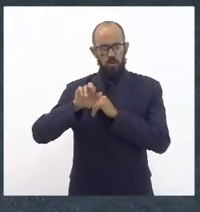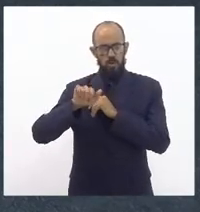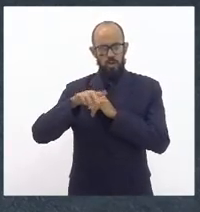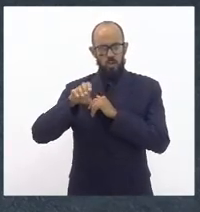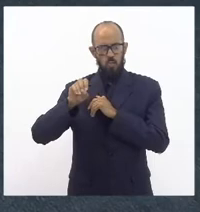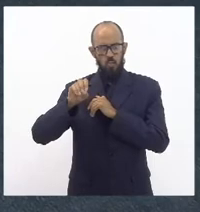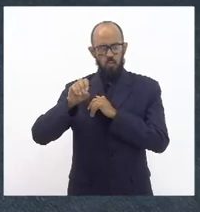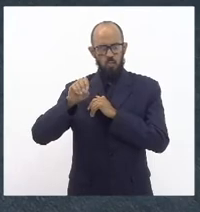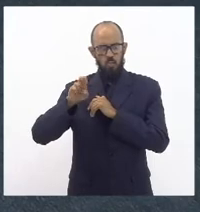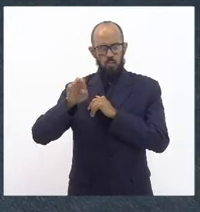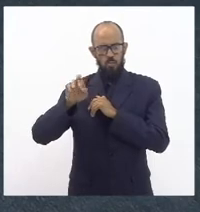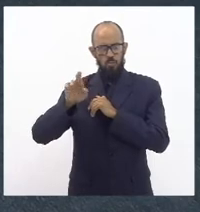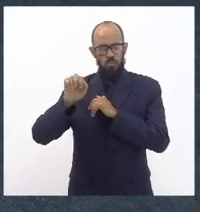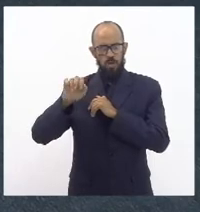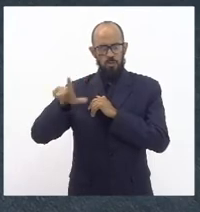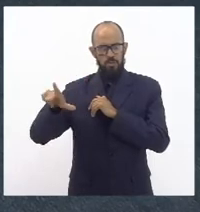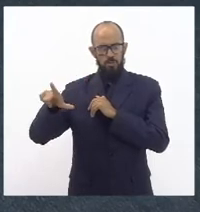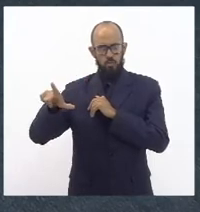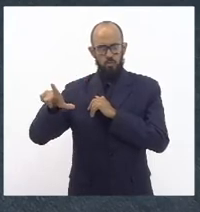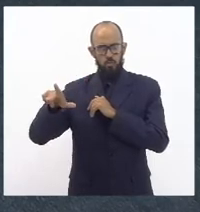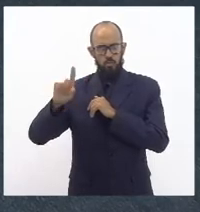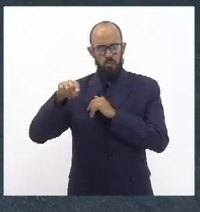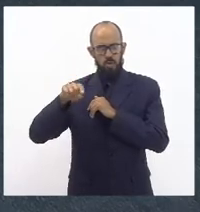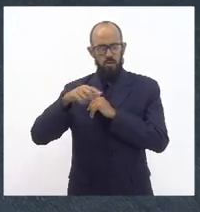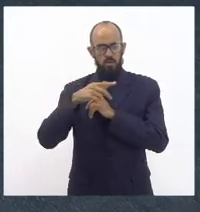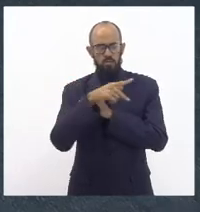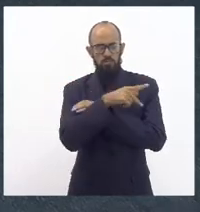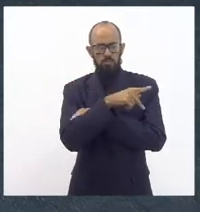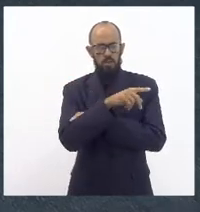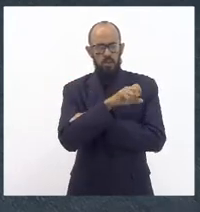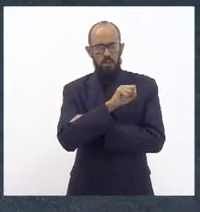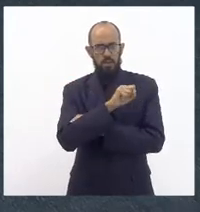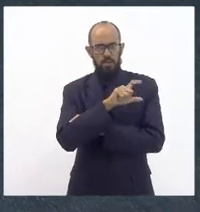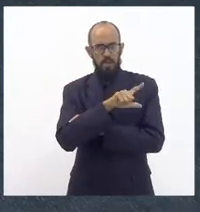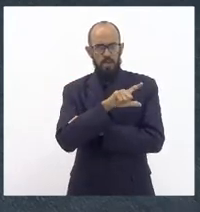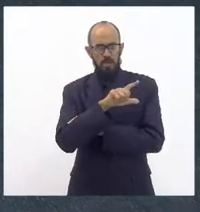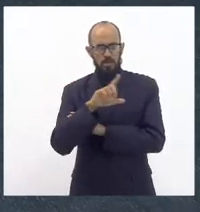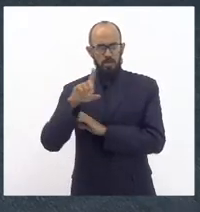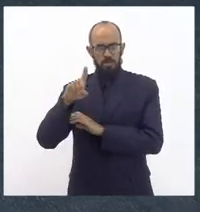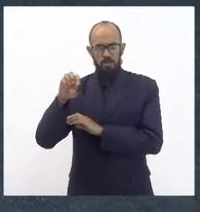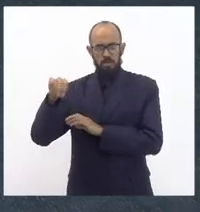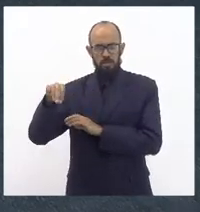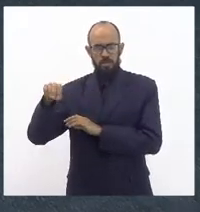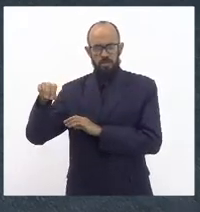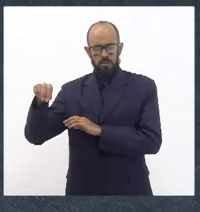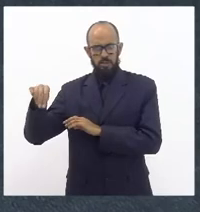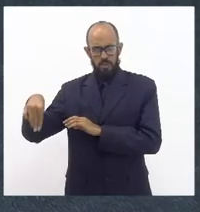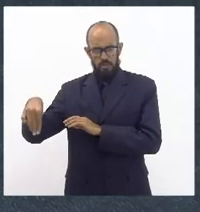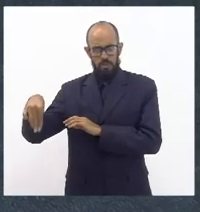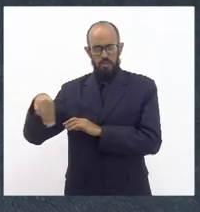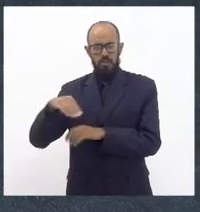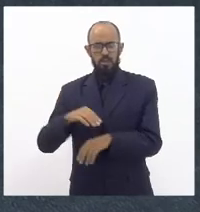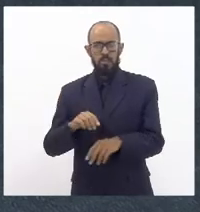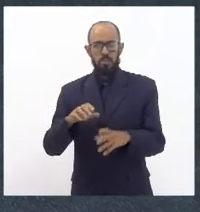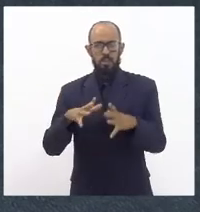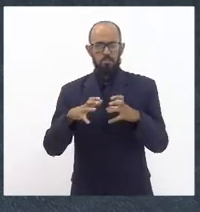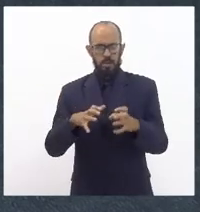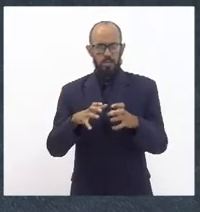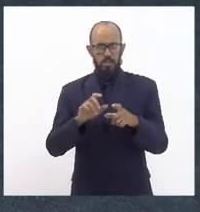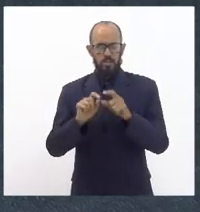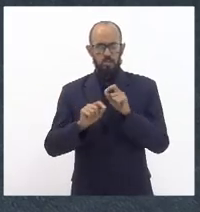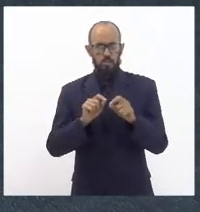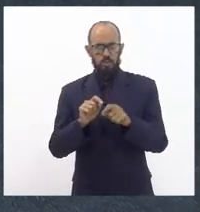que é psl conden o e abriga o seguinte é que o